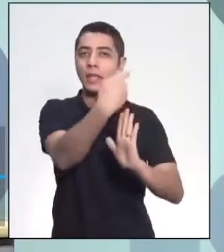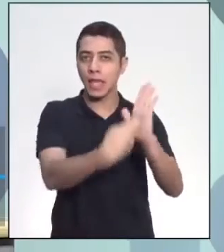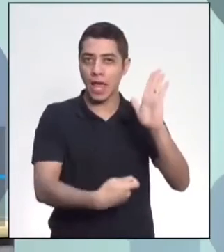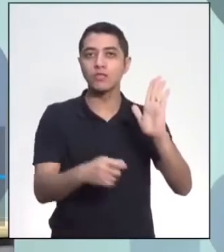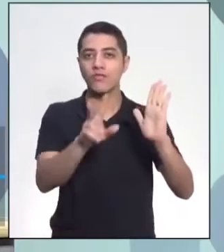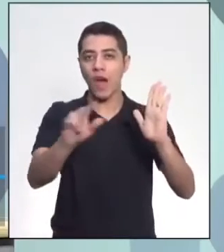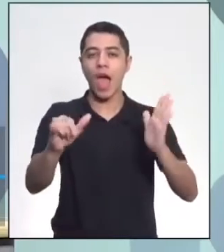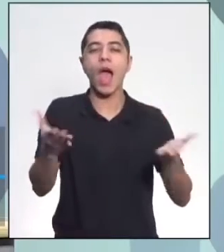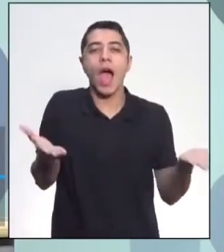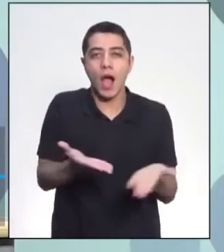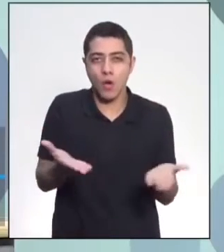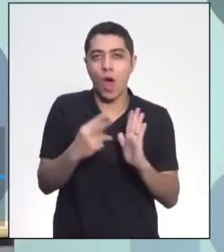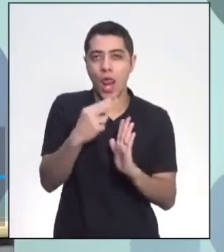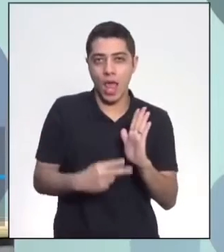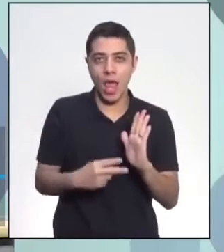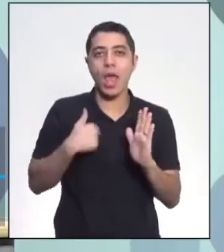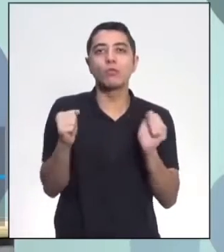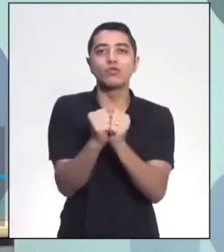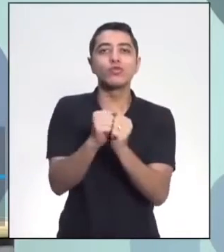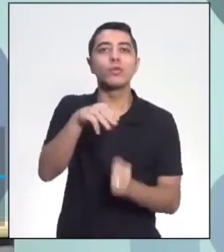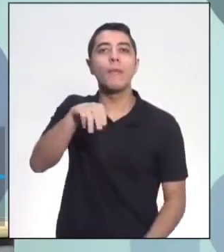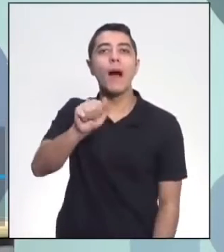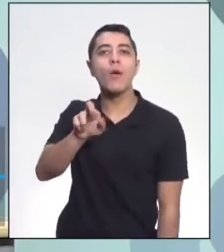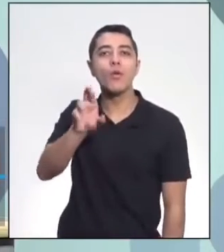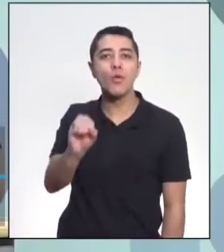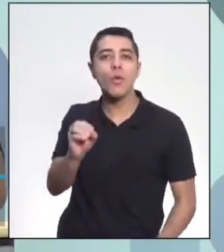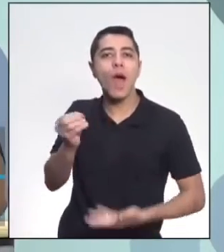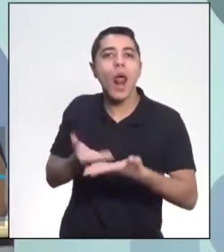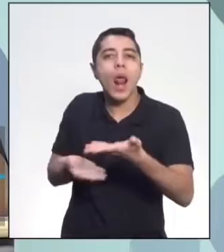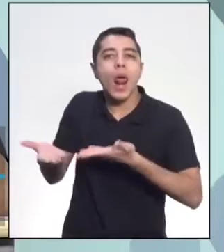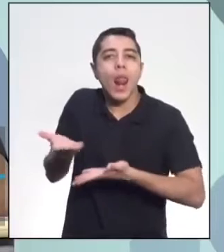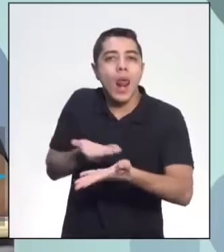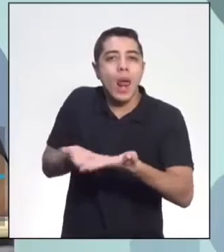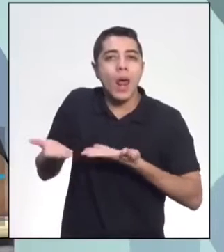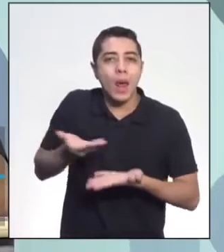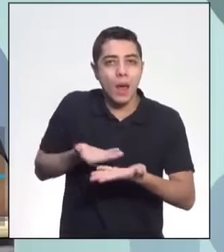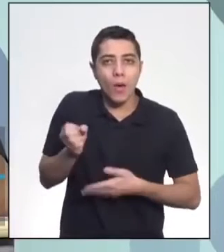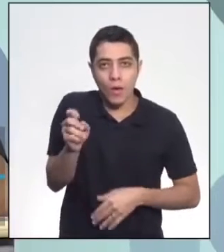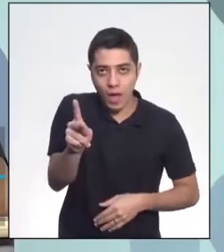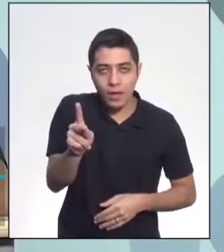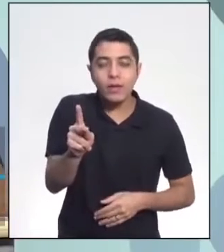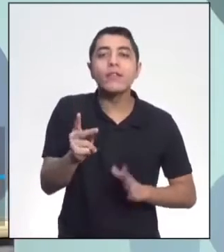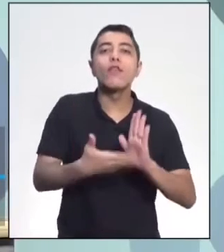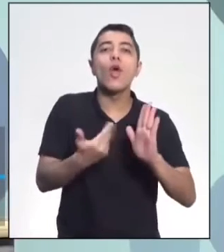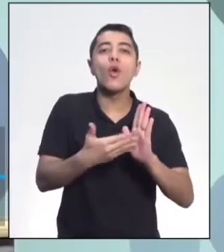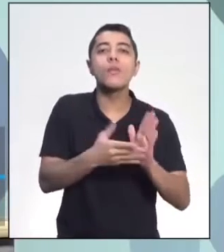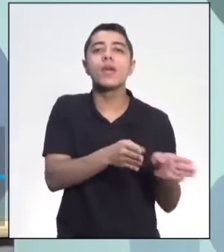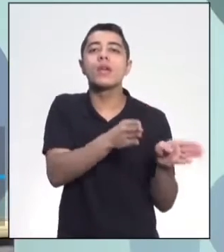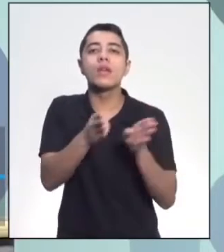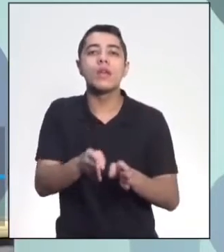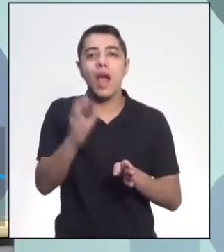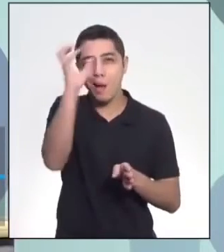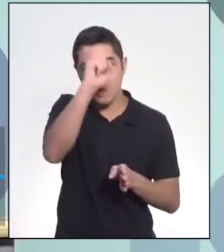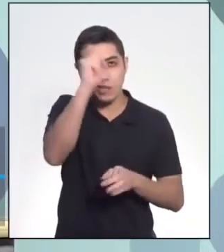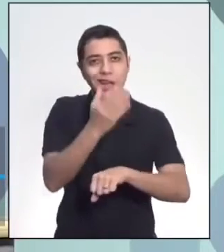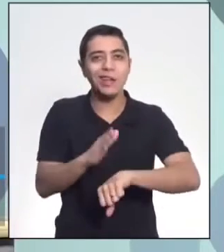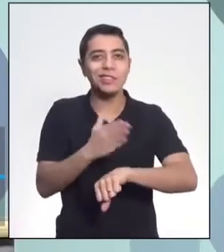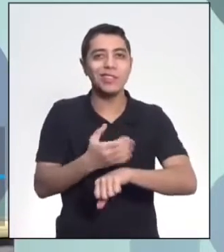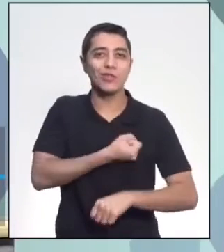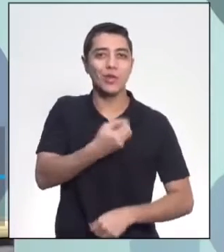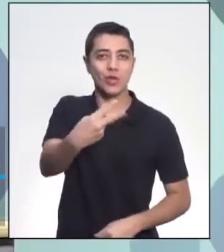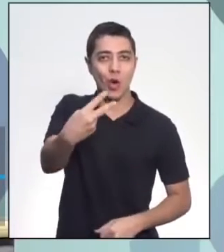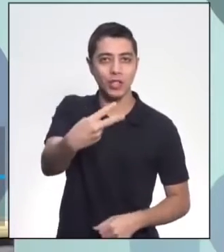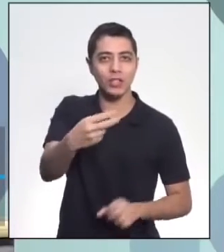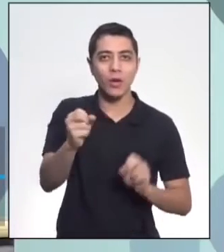uma leitura compartilhada. Está na situação de aprendizagem 2 e a revista